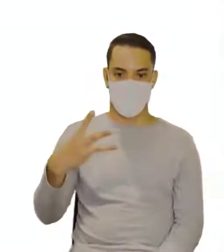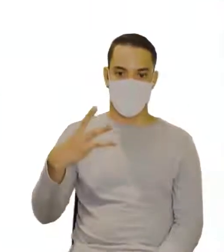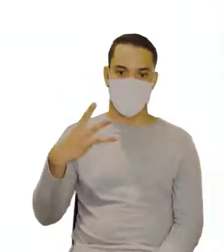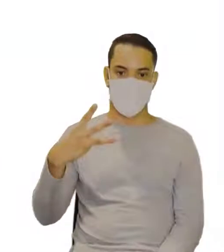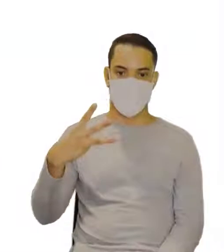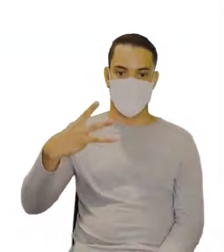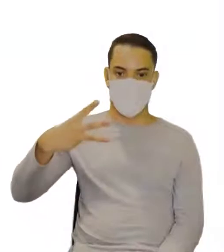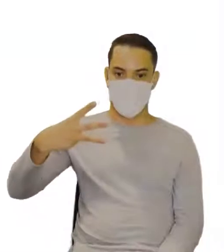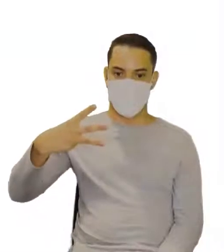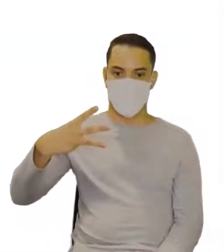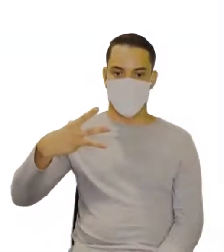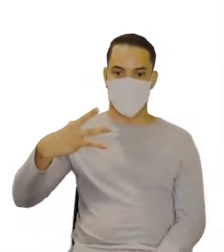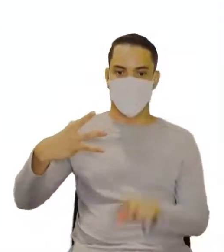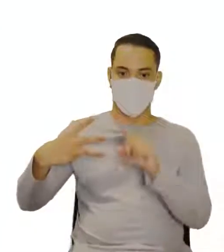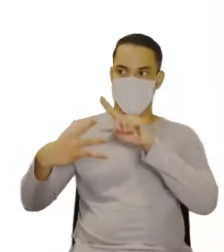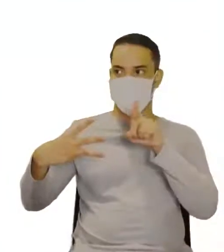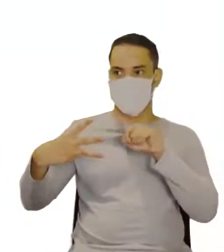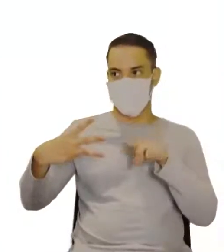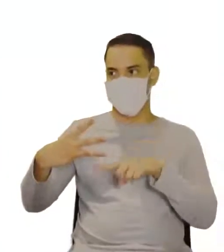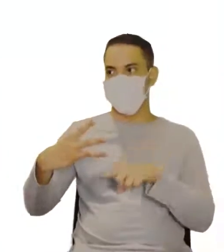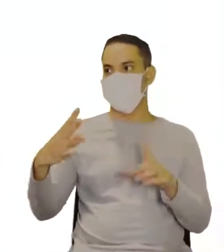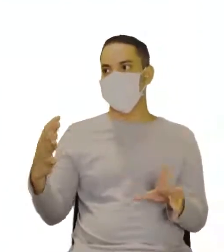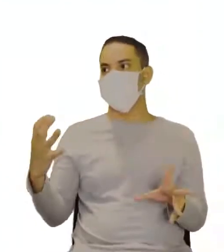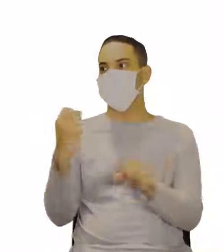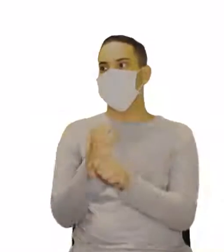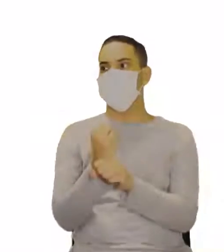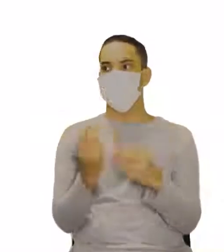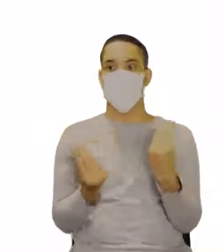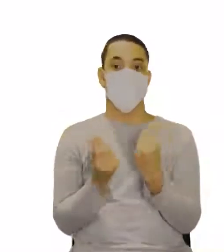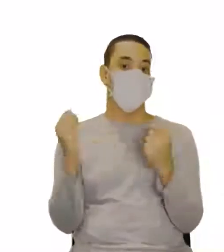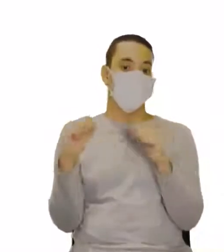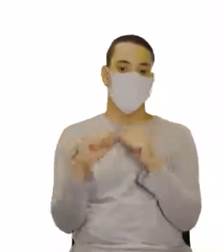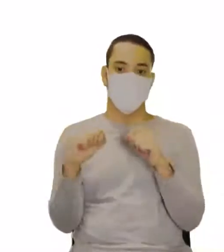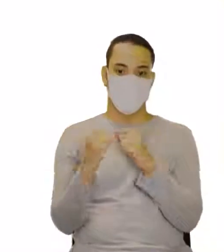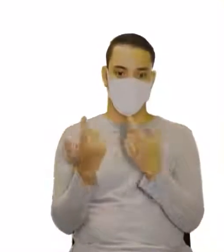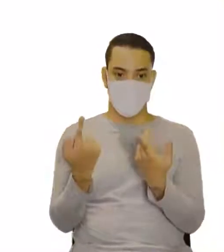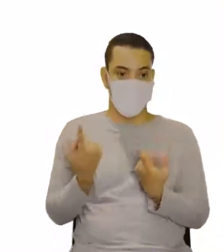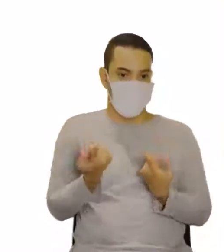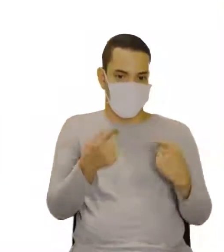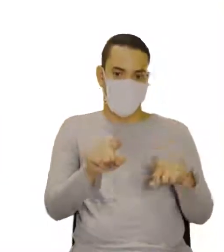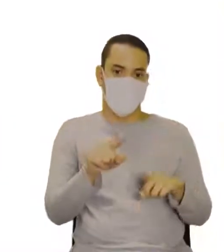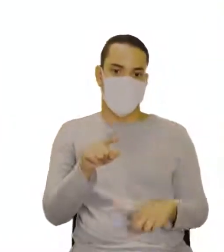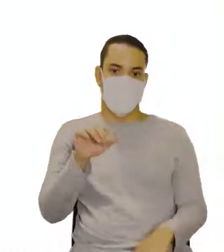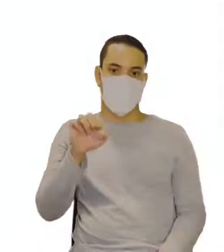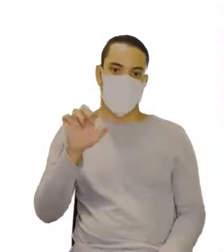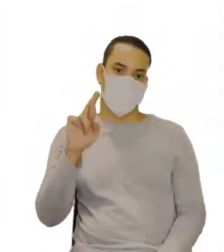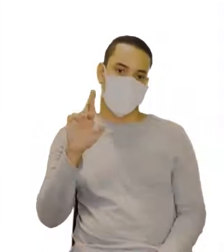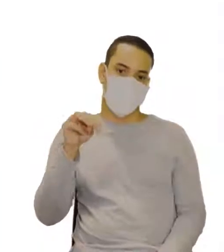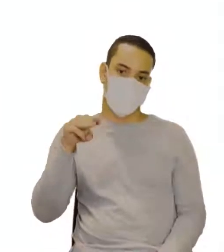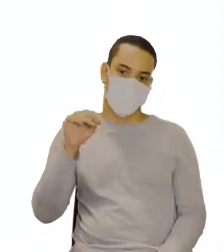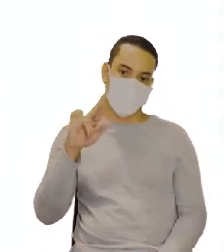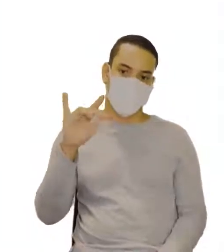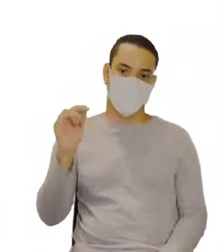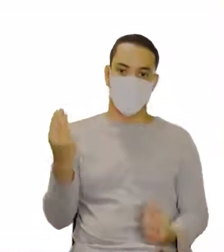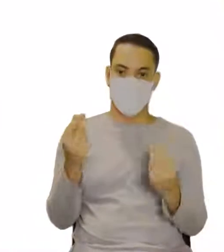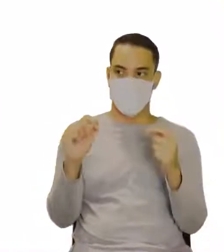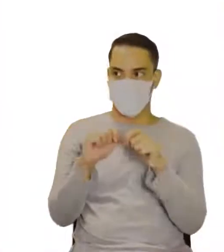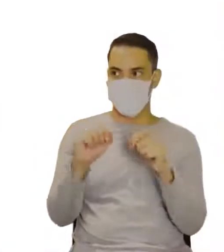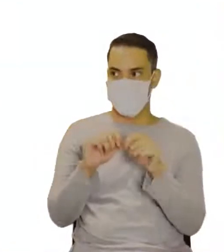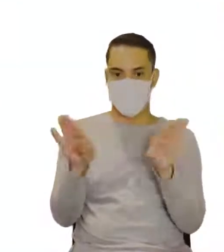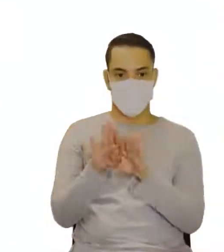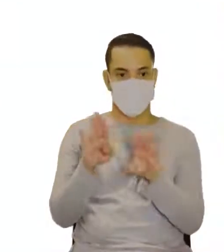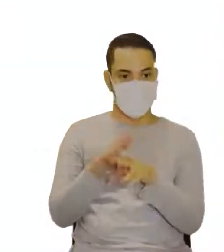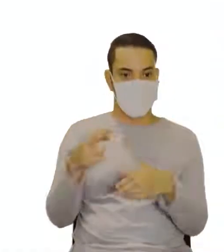somatório da força eletromotriz, somatório da força contra-eletromotriz e somatório das resistências. Tá